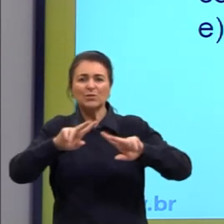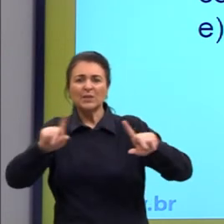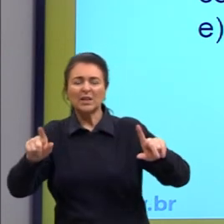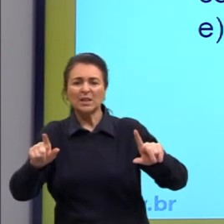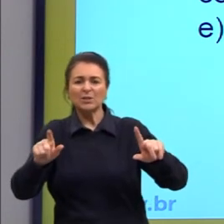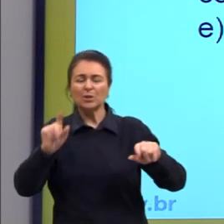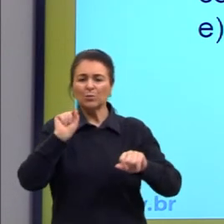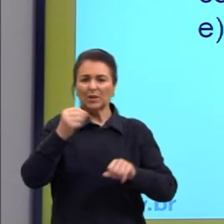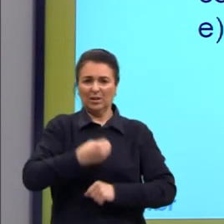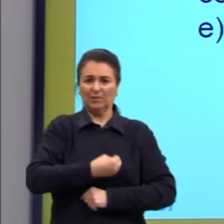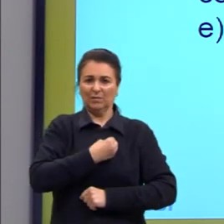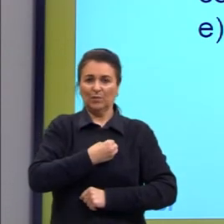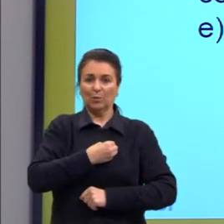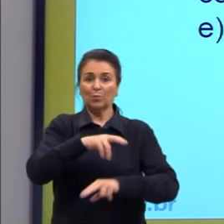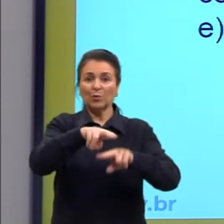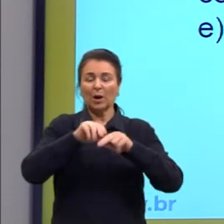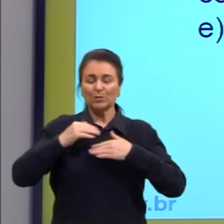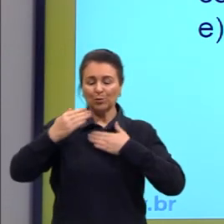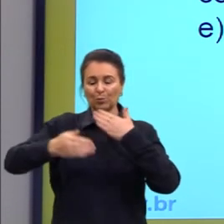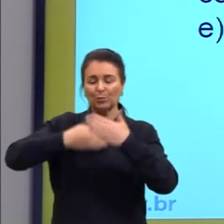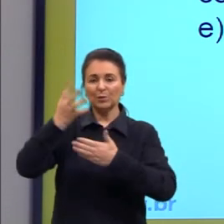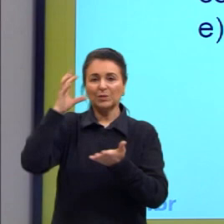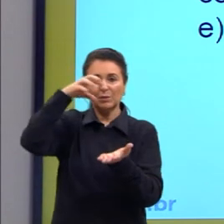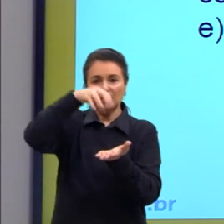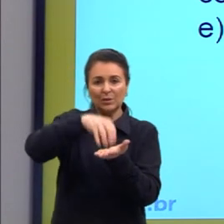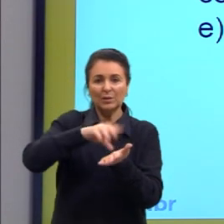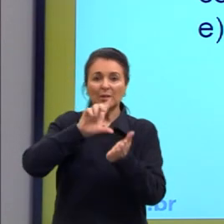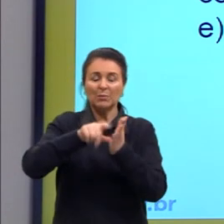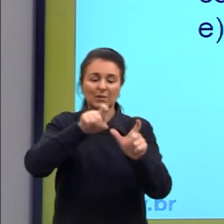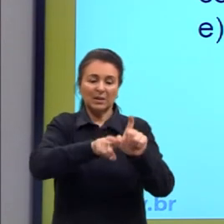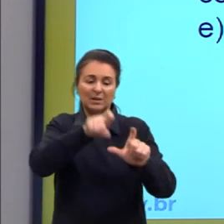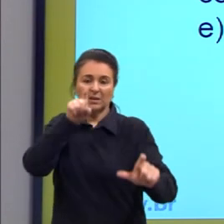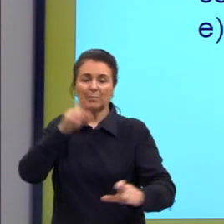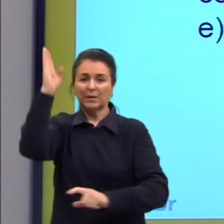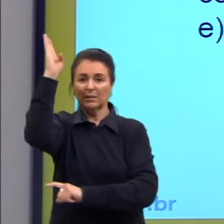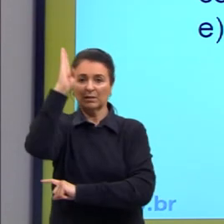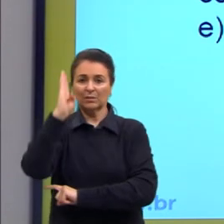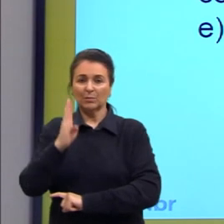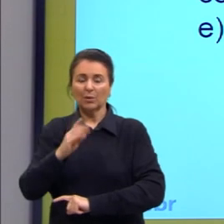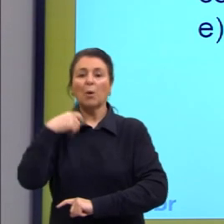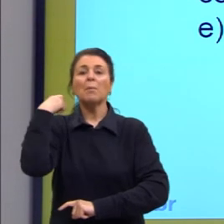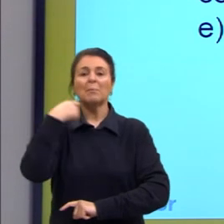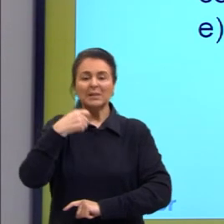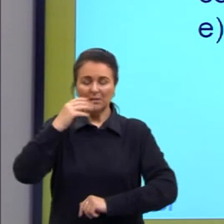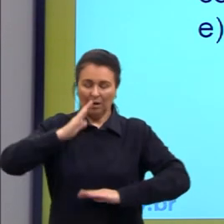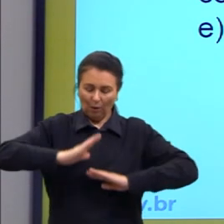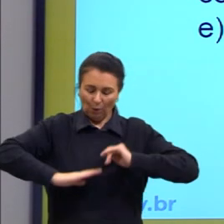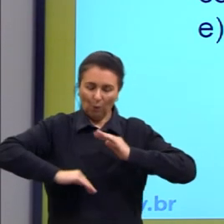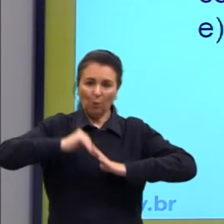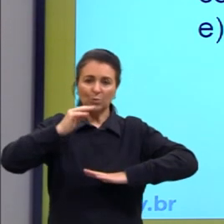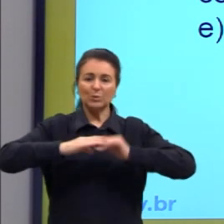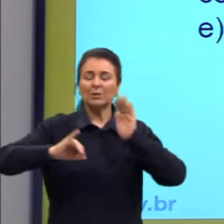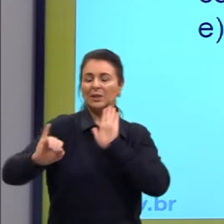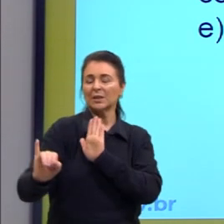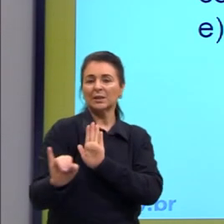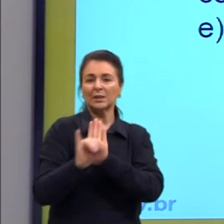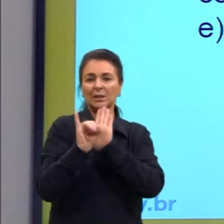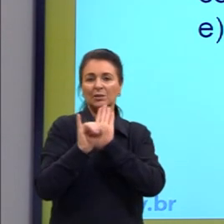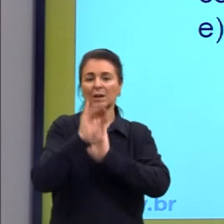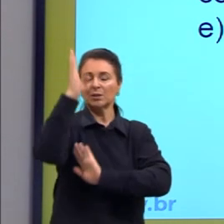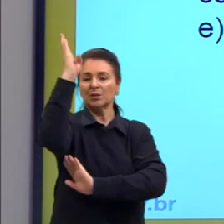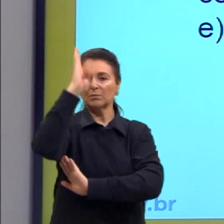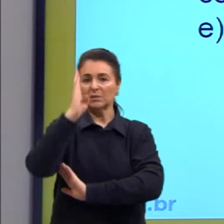com o processo colonizador após a independência do Brasil faz-se necessária a construção de uma identidade